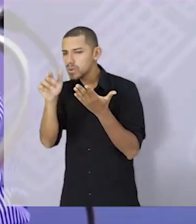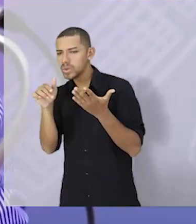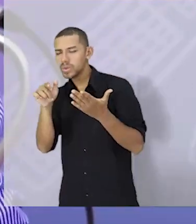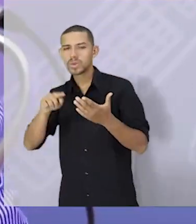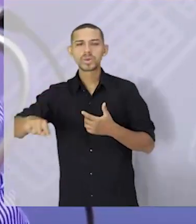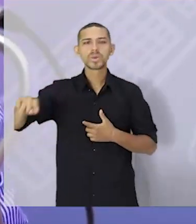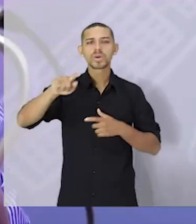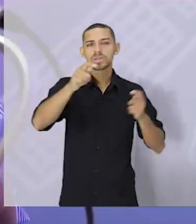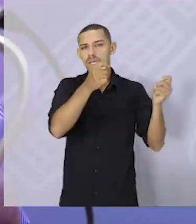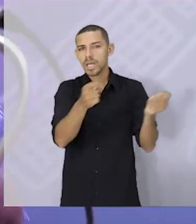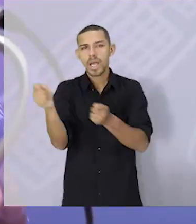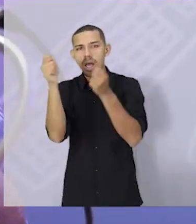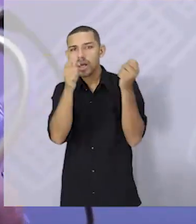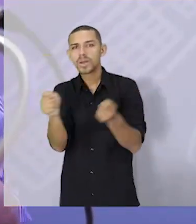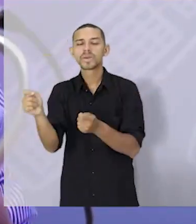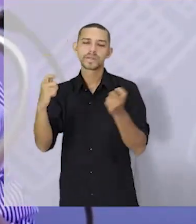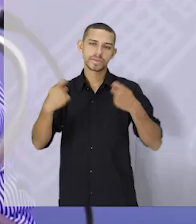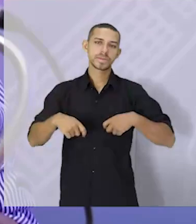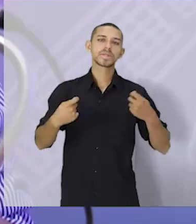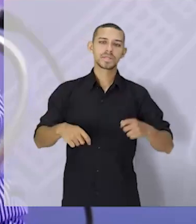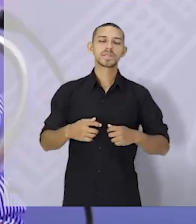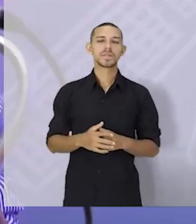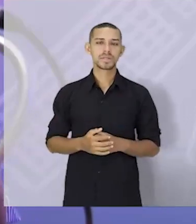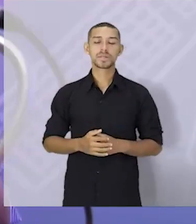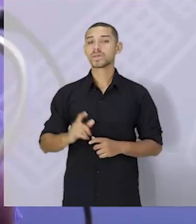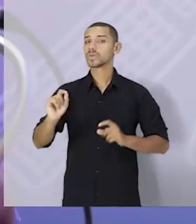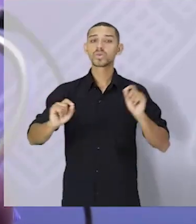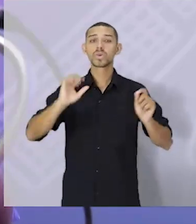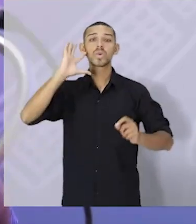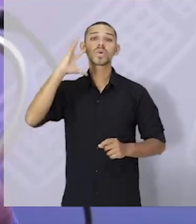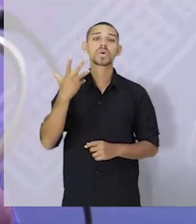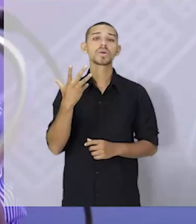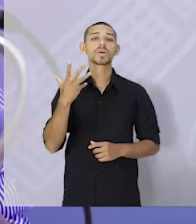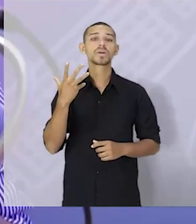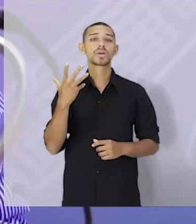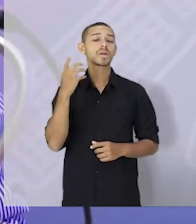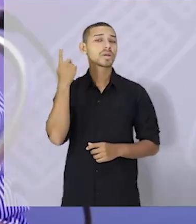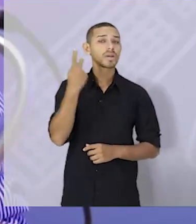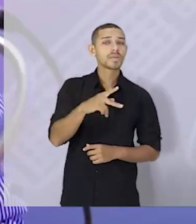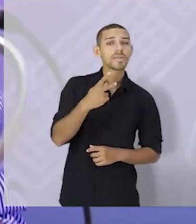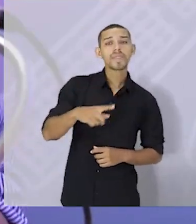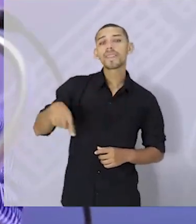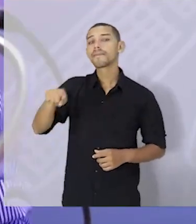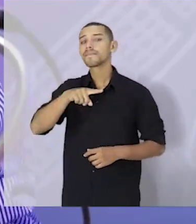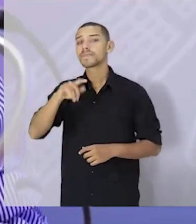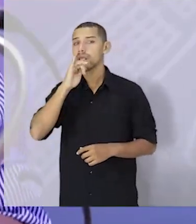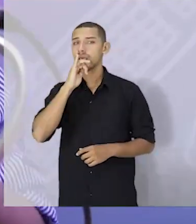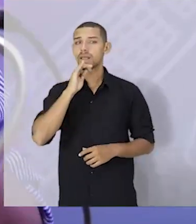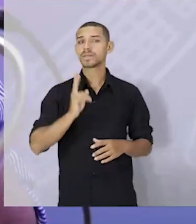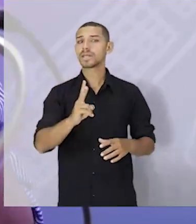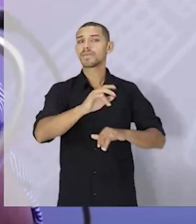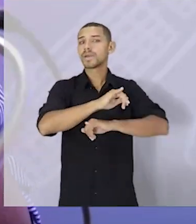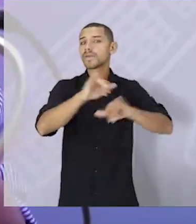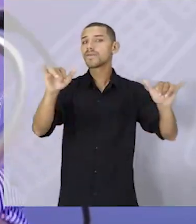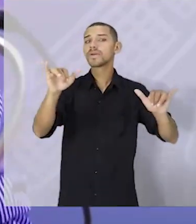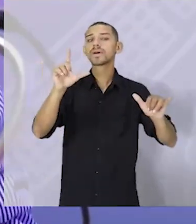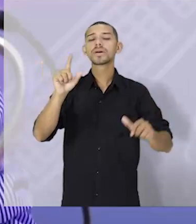economia, a gente precisa sim consumir. Mas quando é que isso se torna algo que eu sempre vou falar que